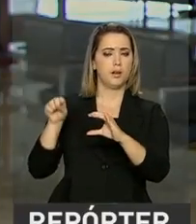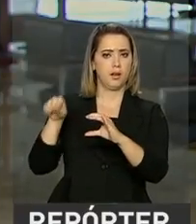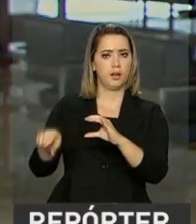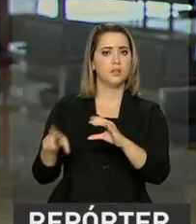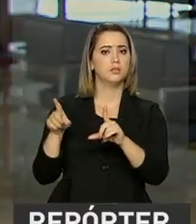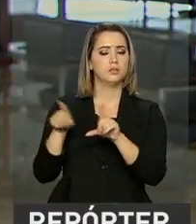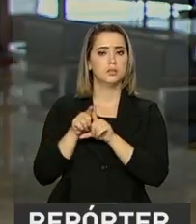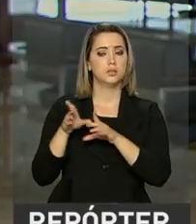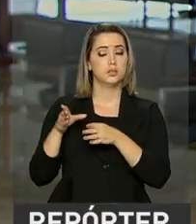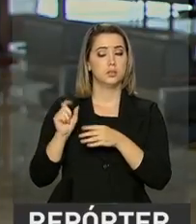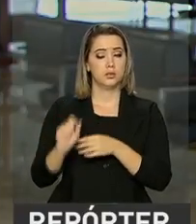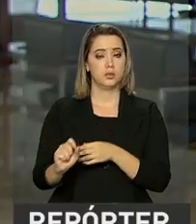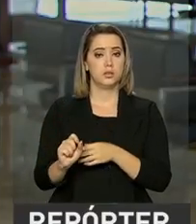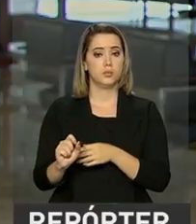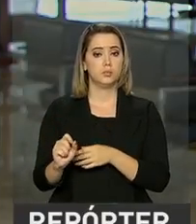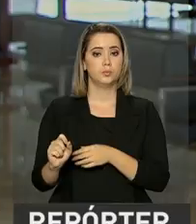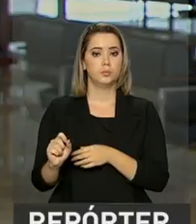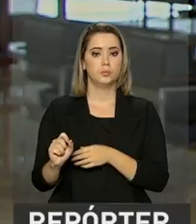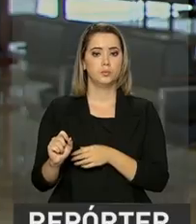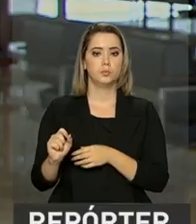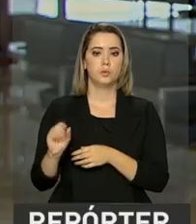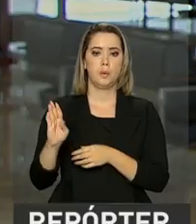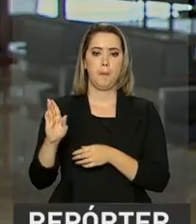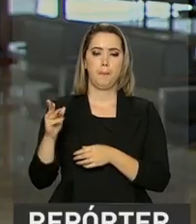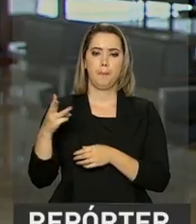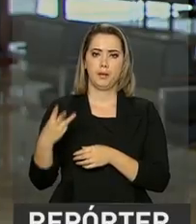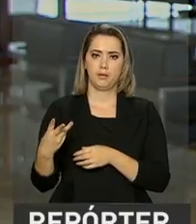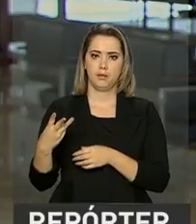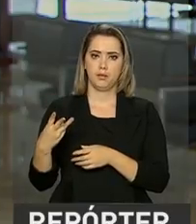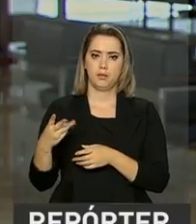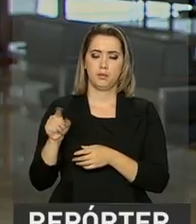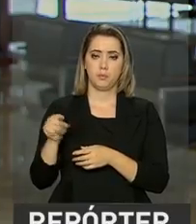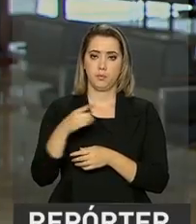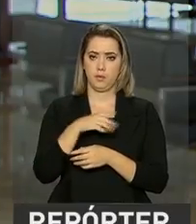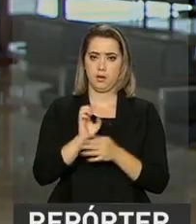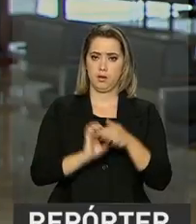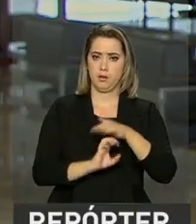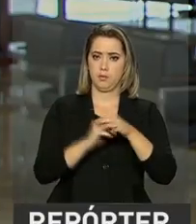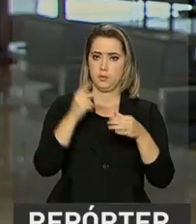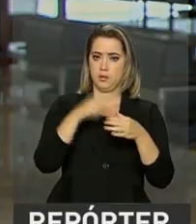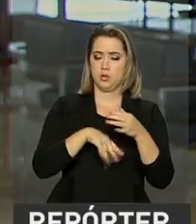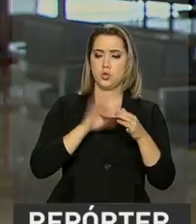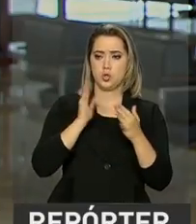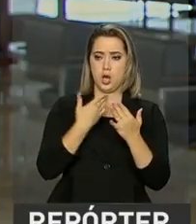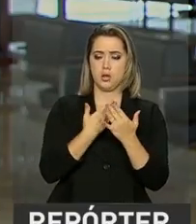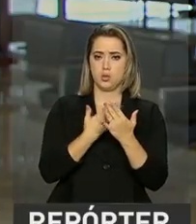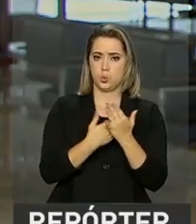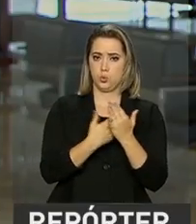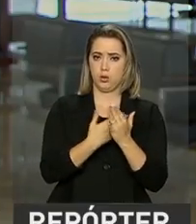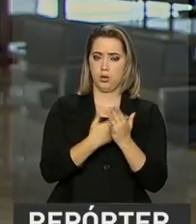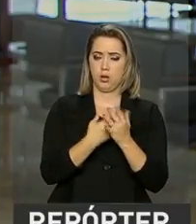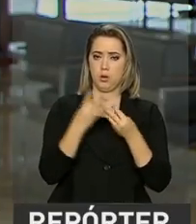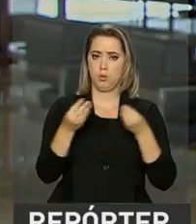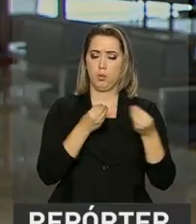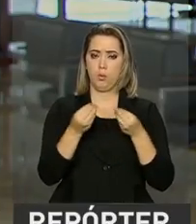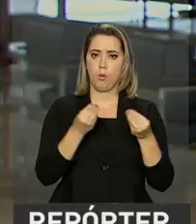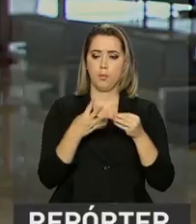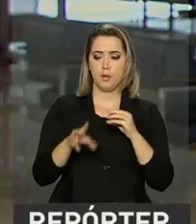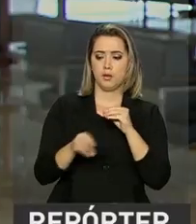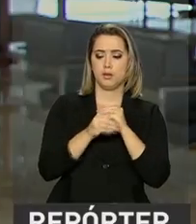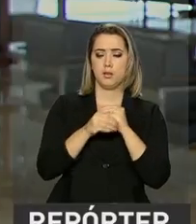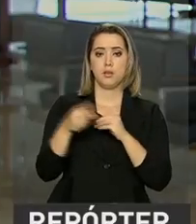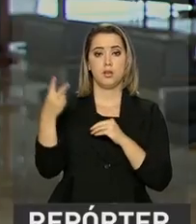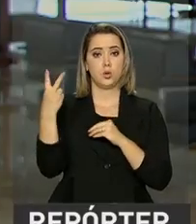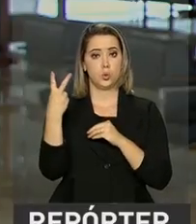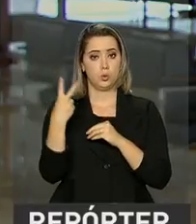3d que ela está realizando estudos para adesão ao nível 2 de